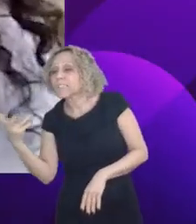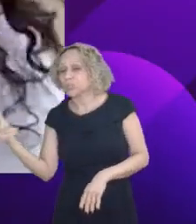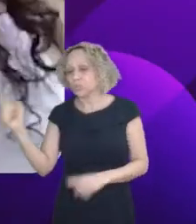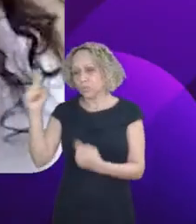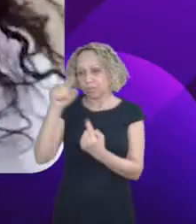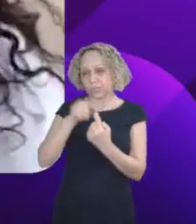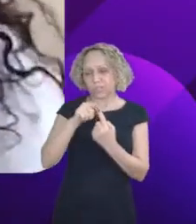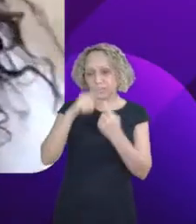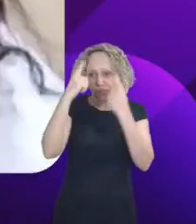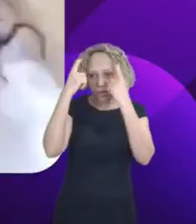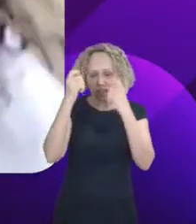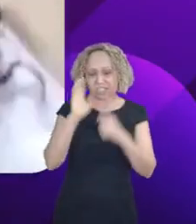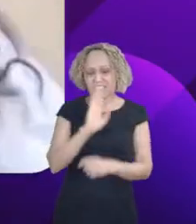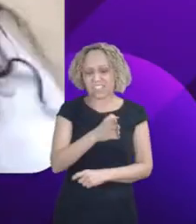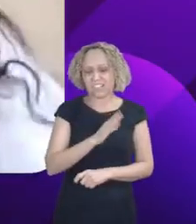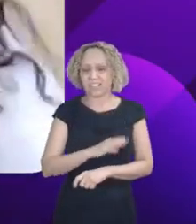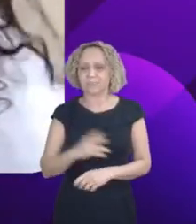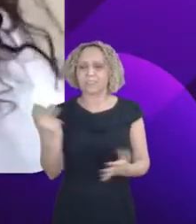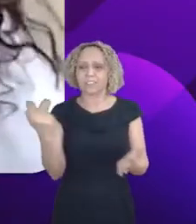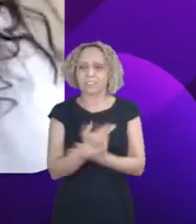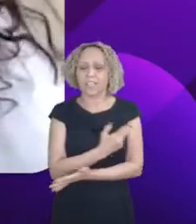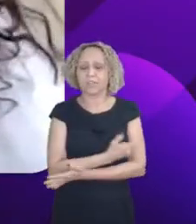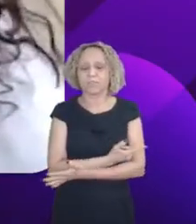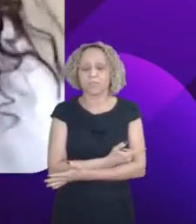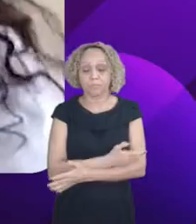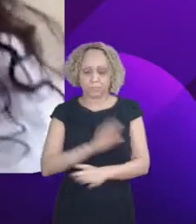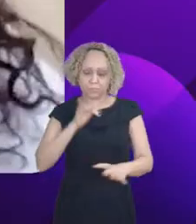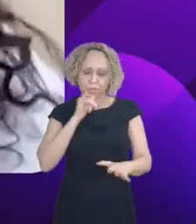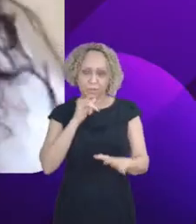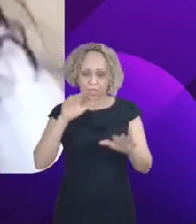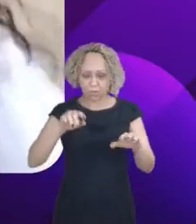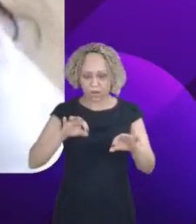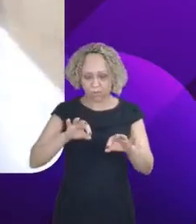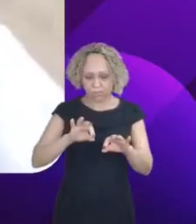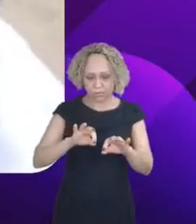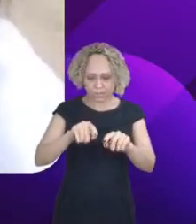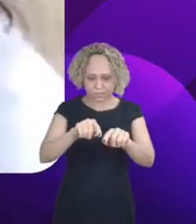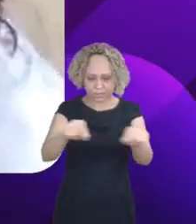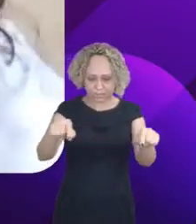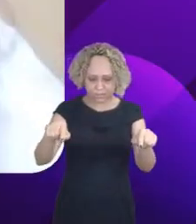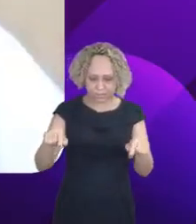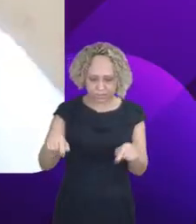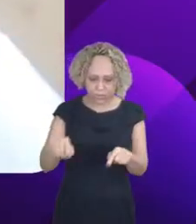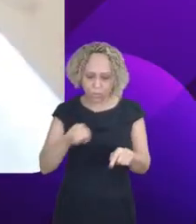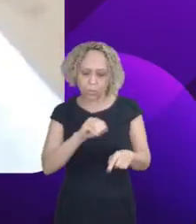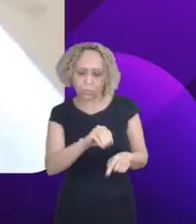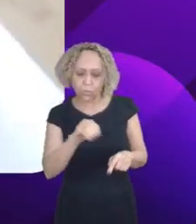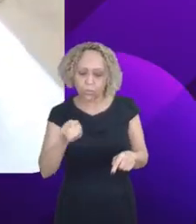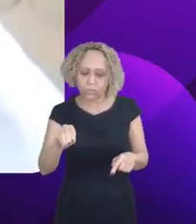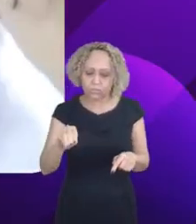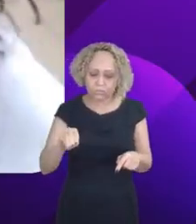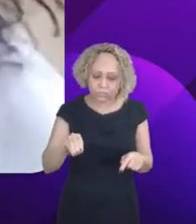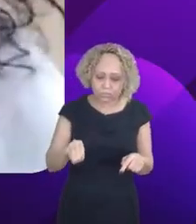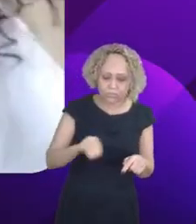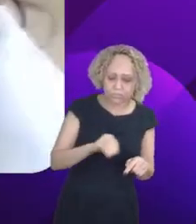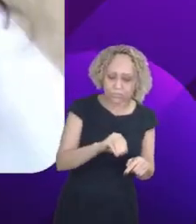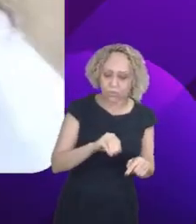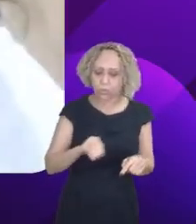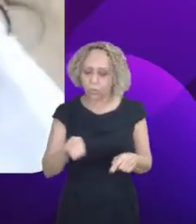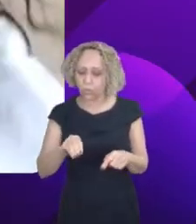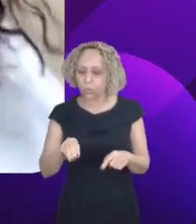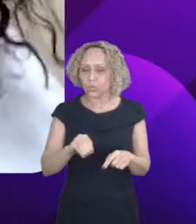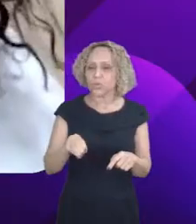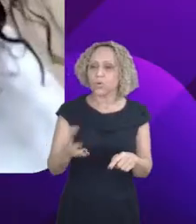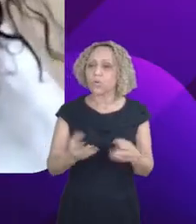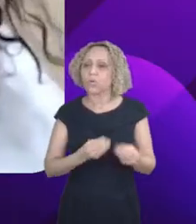saber exatamente, no jogo de tabuleiro, o que é que o Ministério Público faz em sua proteção, a Defensoria Pública, o que é que o Centro de